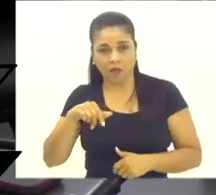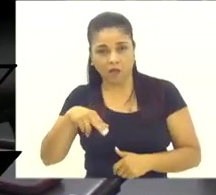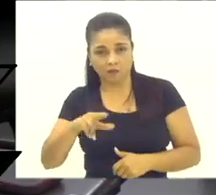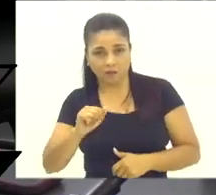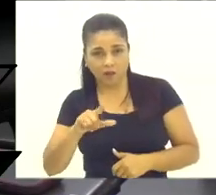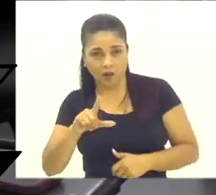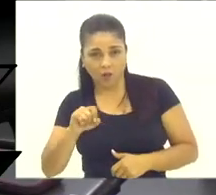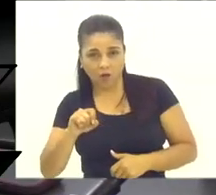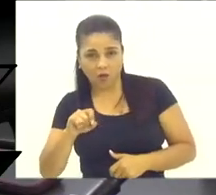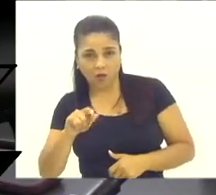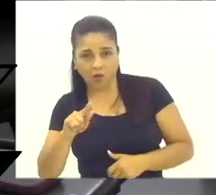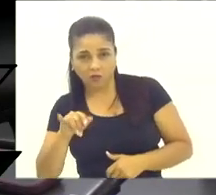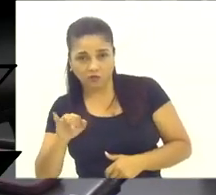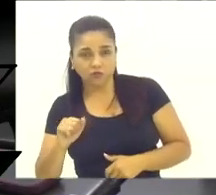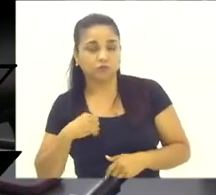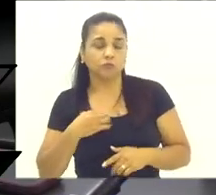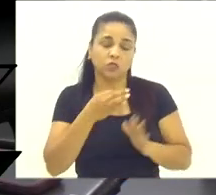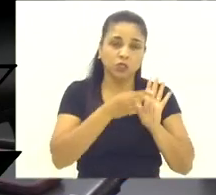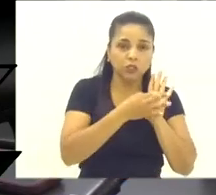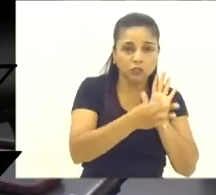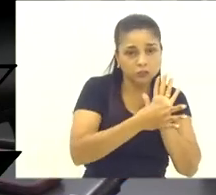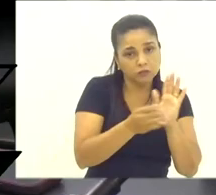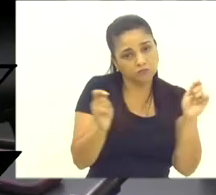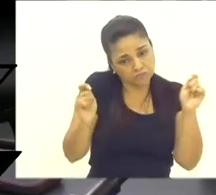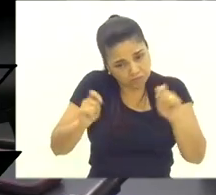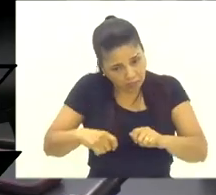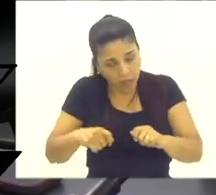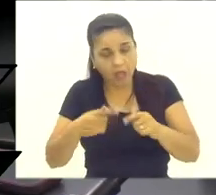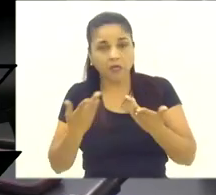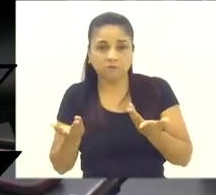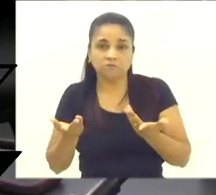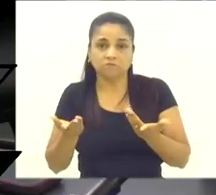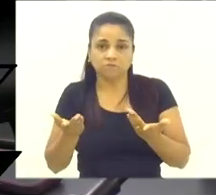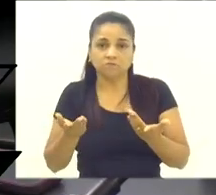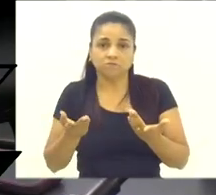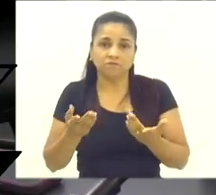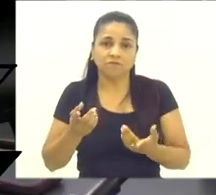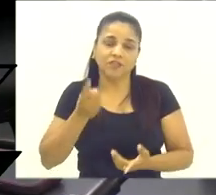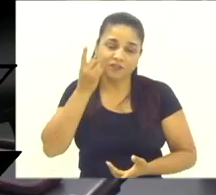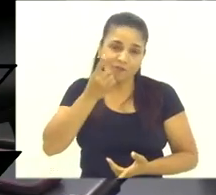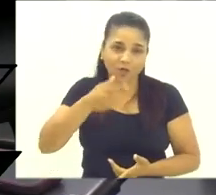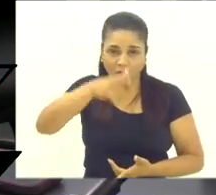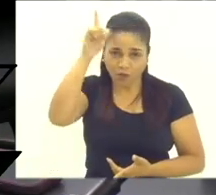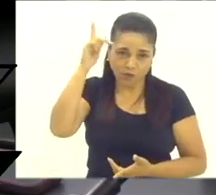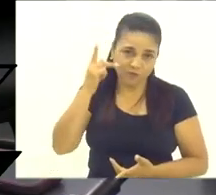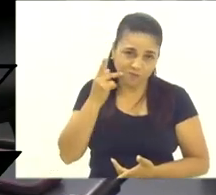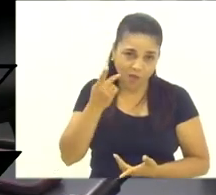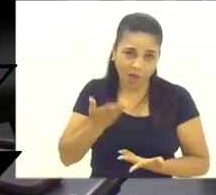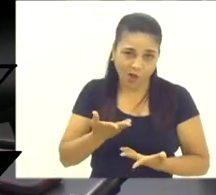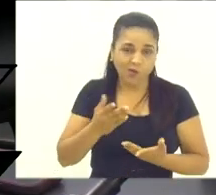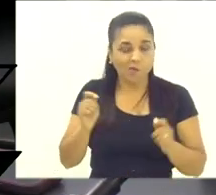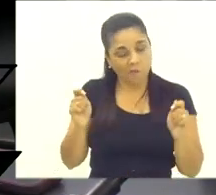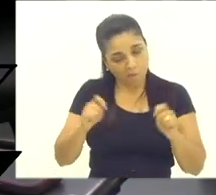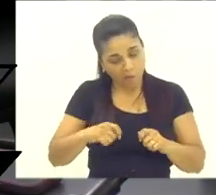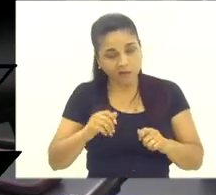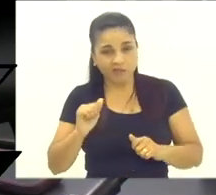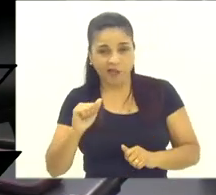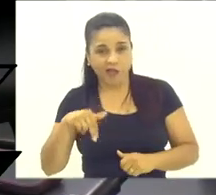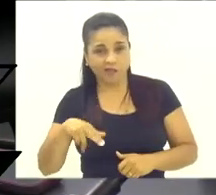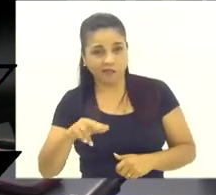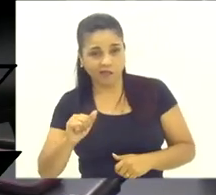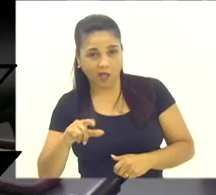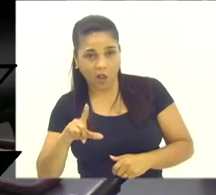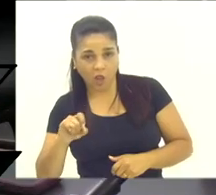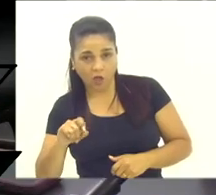tempo né porque porque é deputado Municipal pode ser também analógico mas também pode